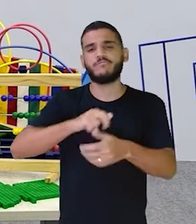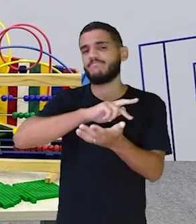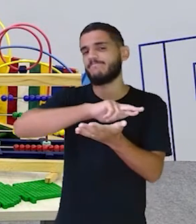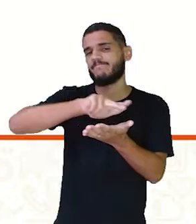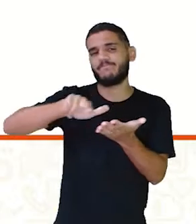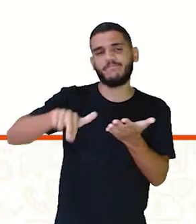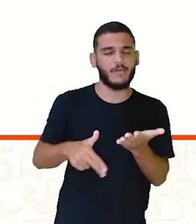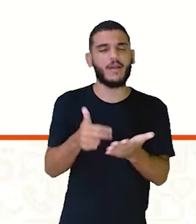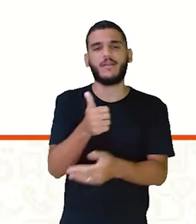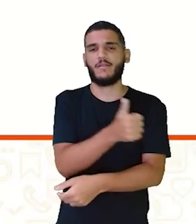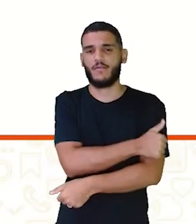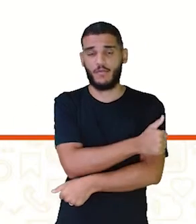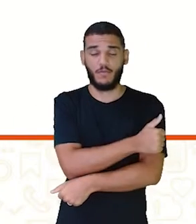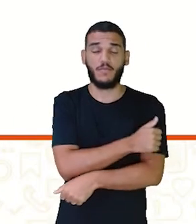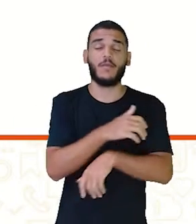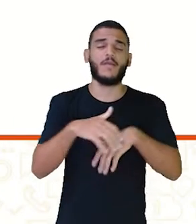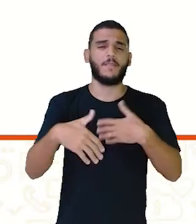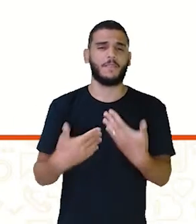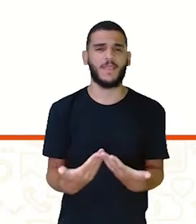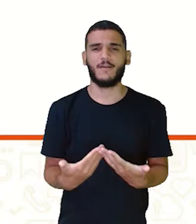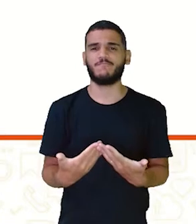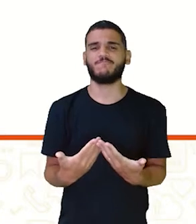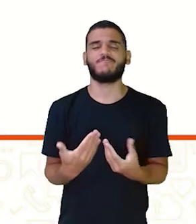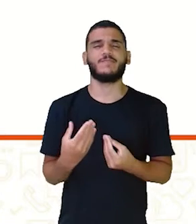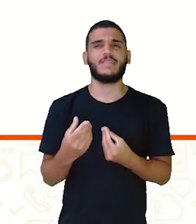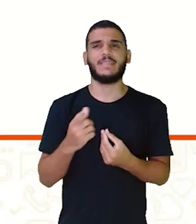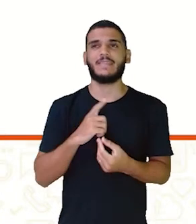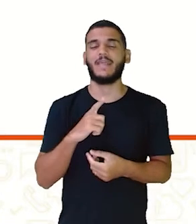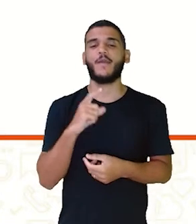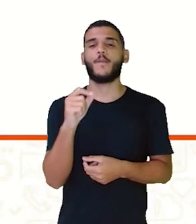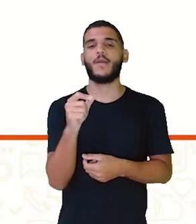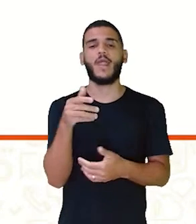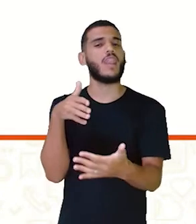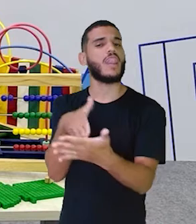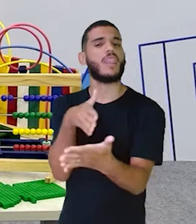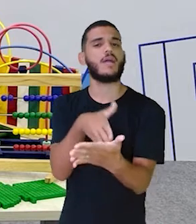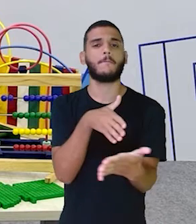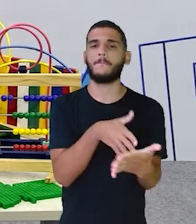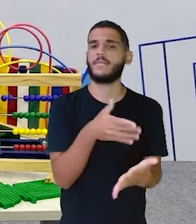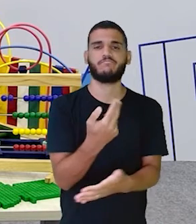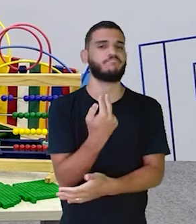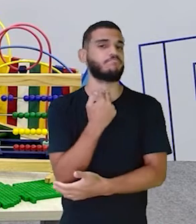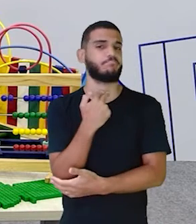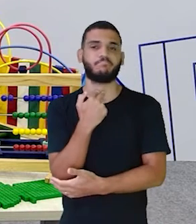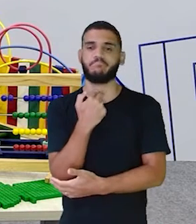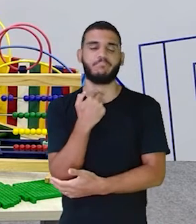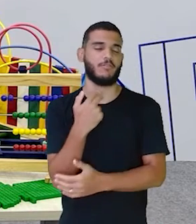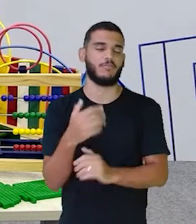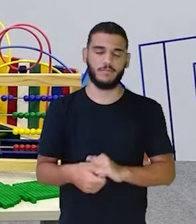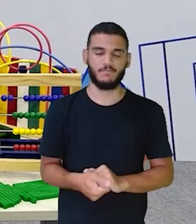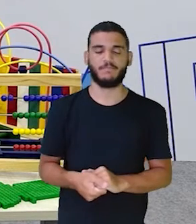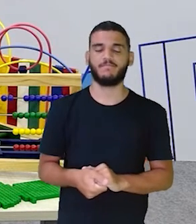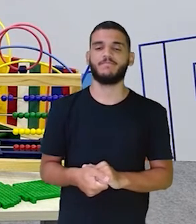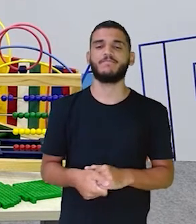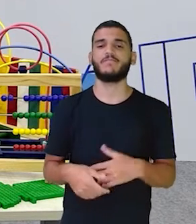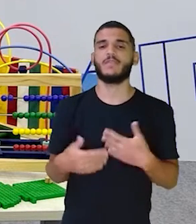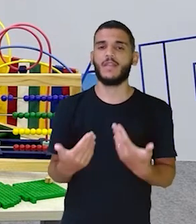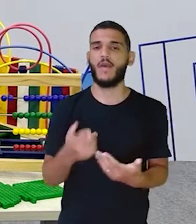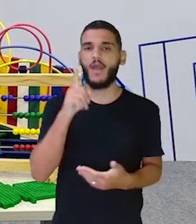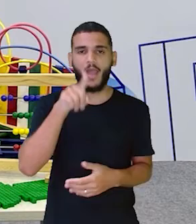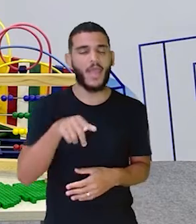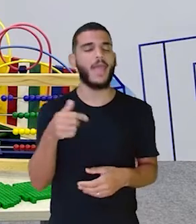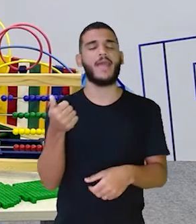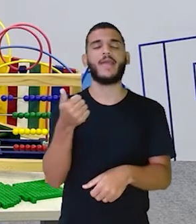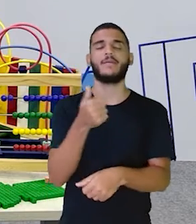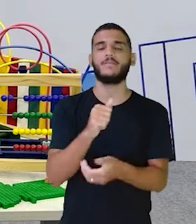possibilidades. Então, nada de ter esse enfrentamento para deixar ele de maneira desconfortável. Não, é uma